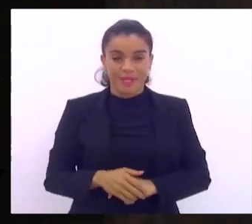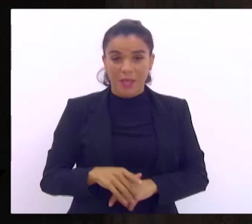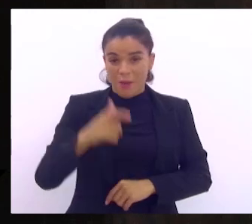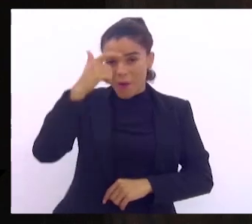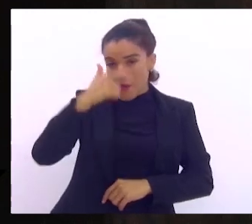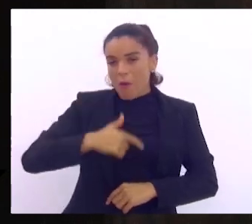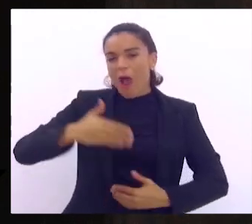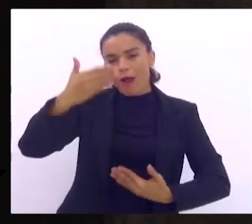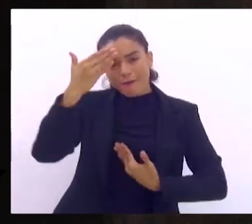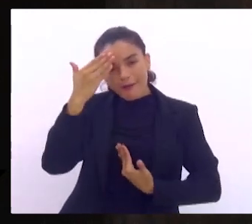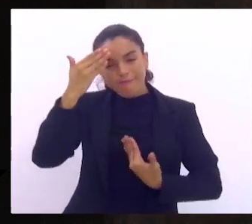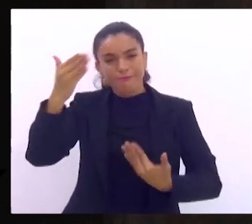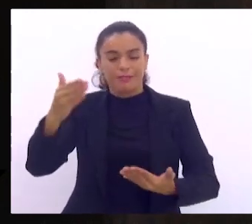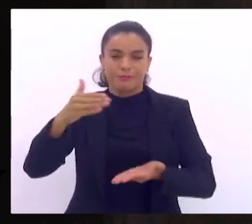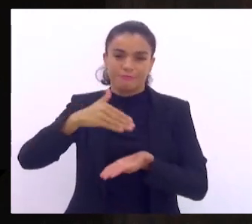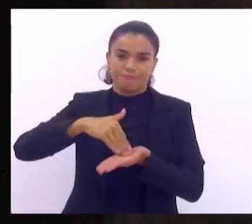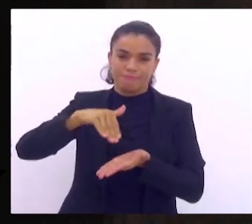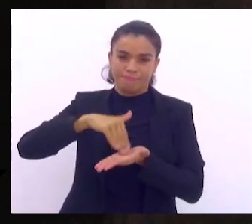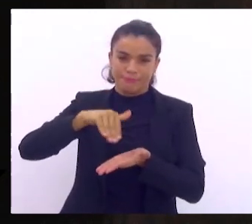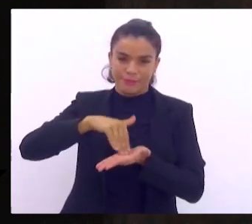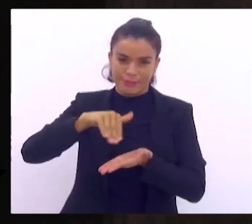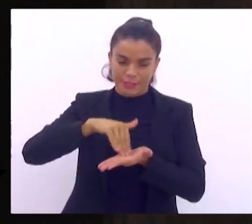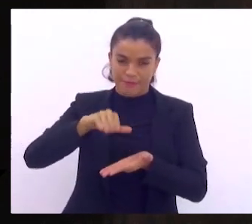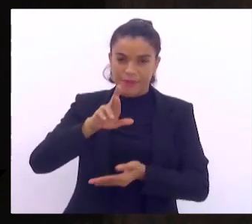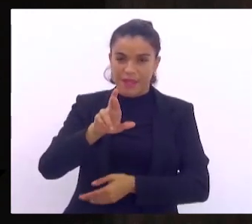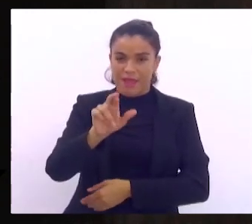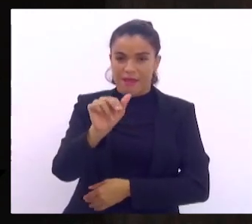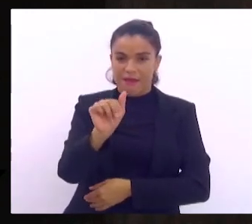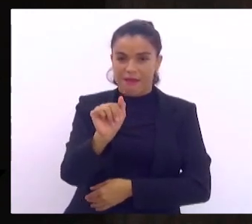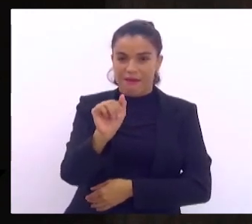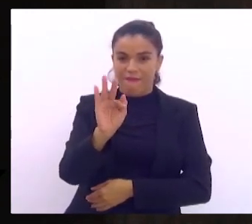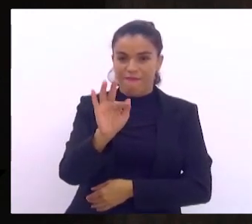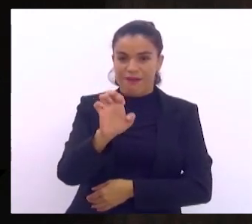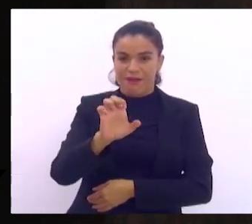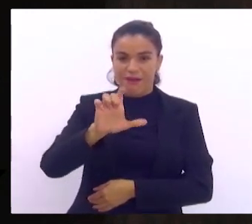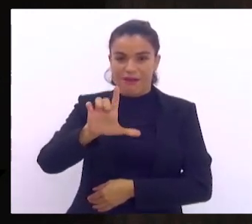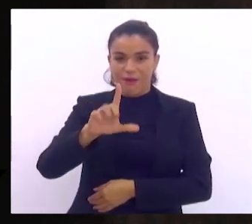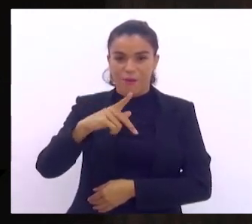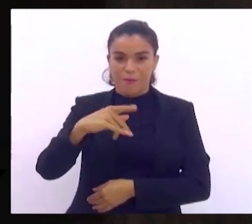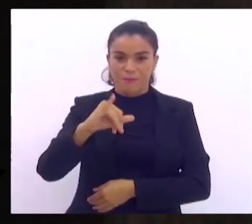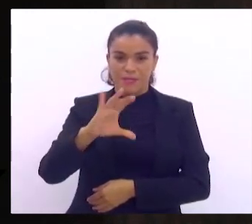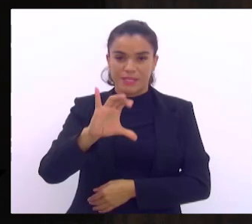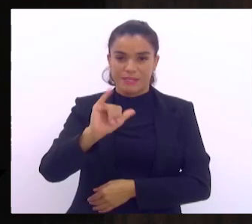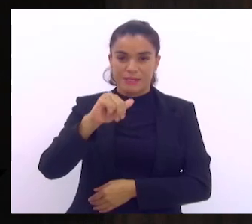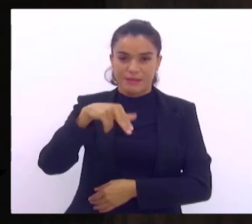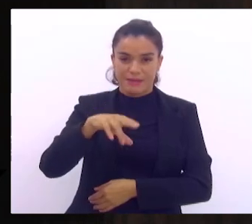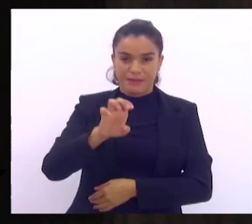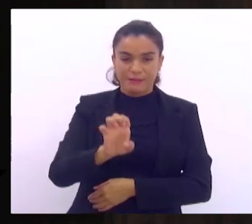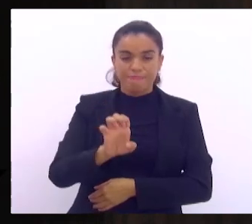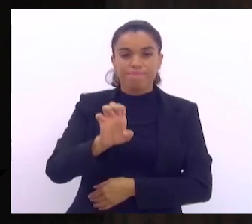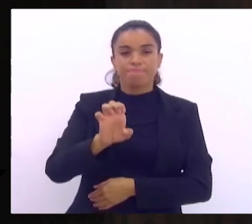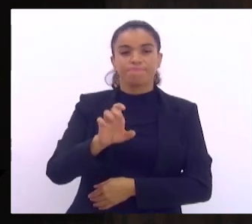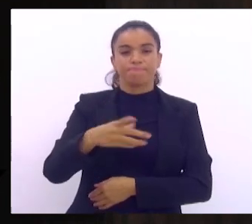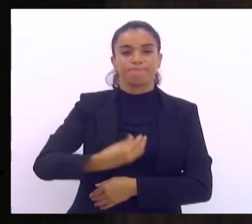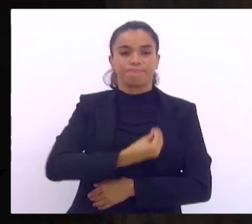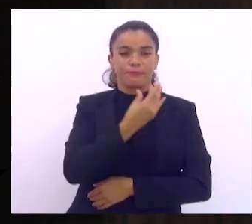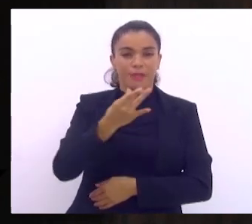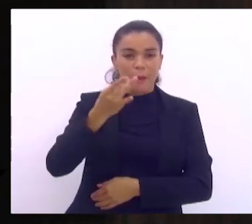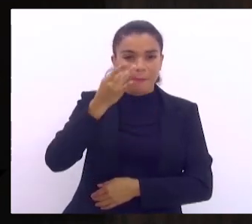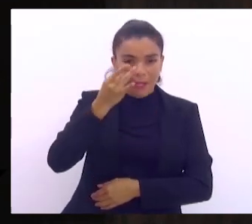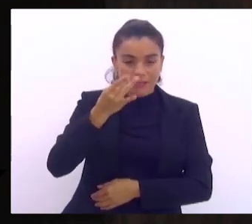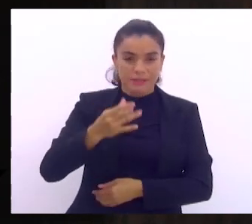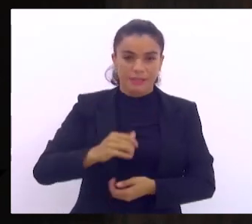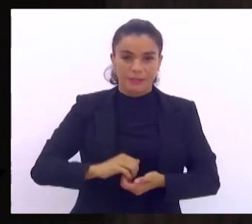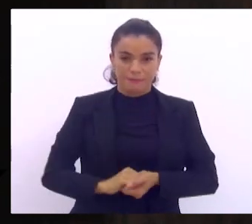agradecimento ao secretário Rafael Pisciani pela gentileza de poder estar presente nessa